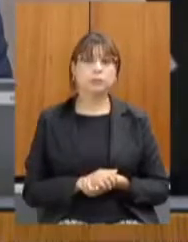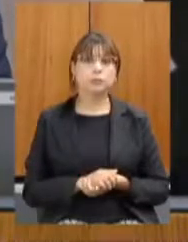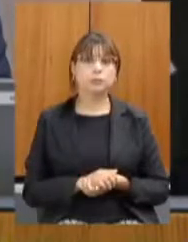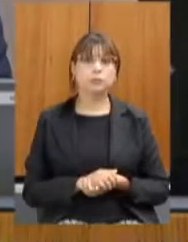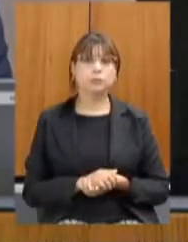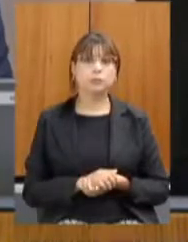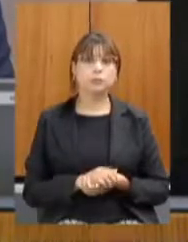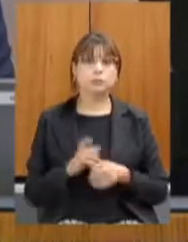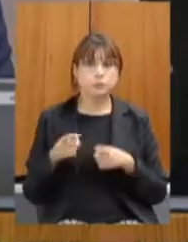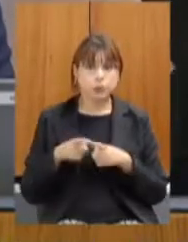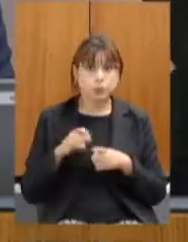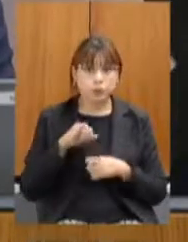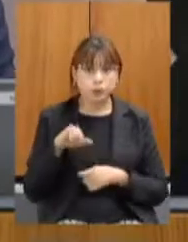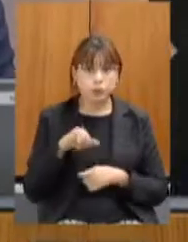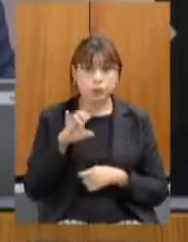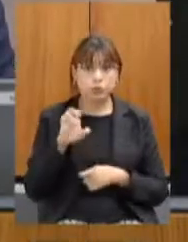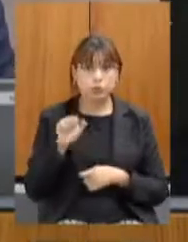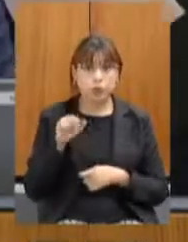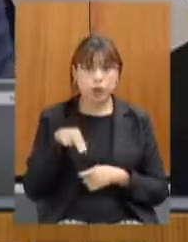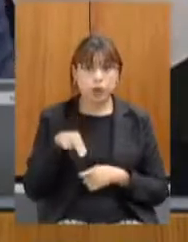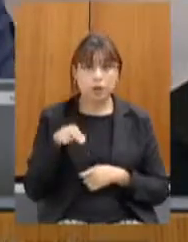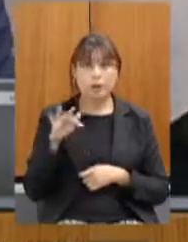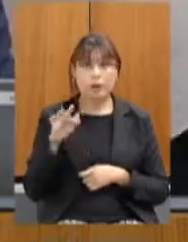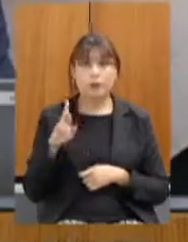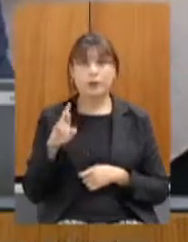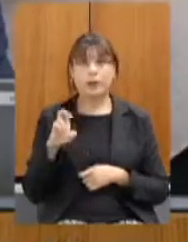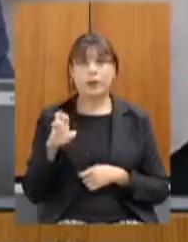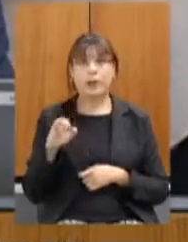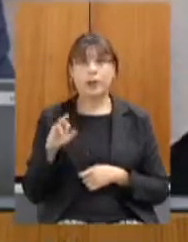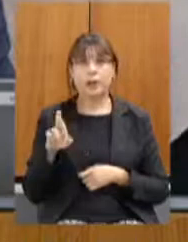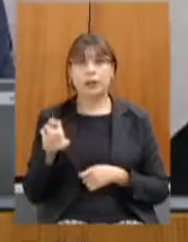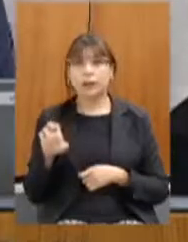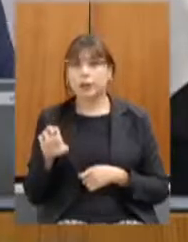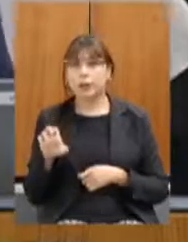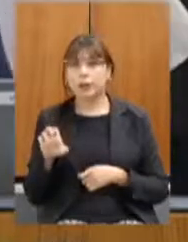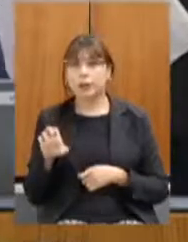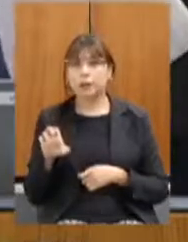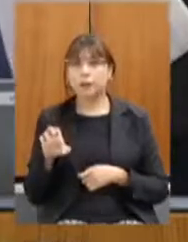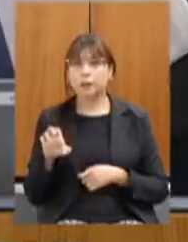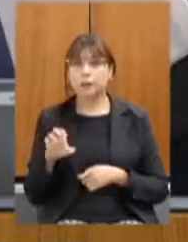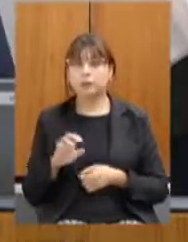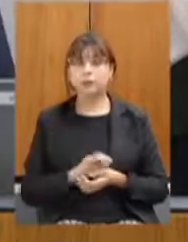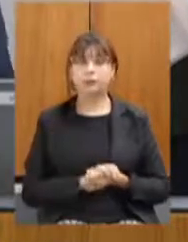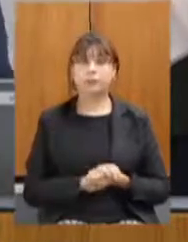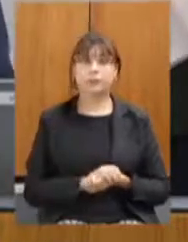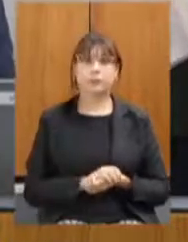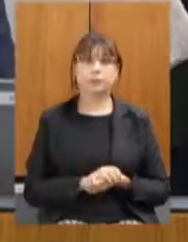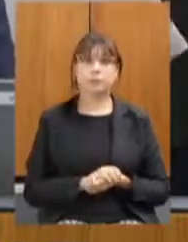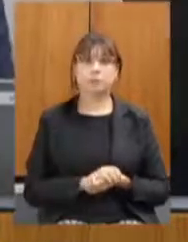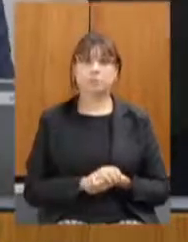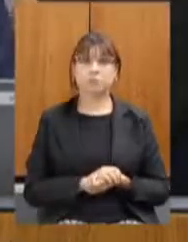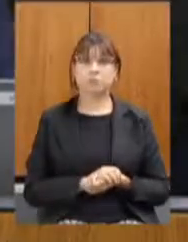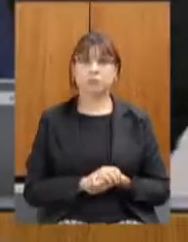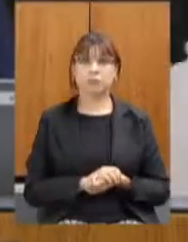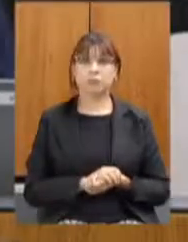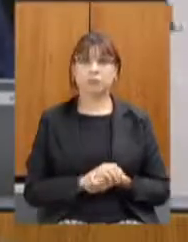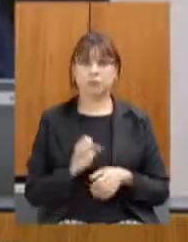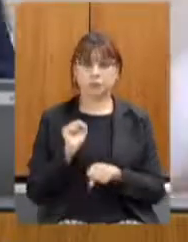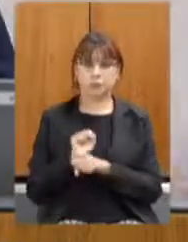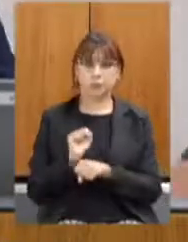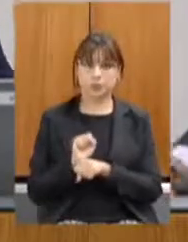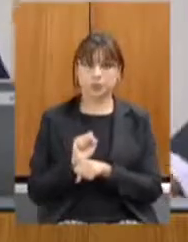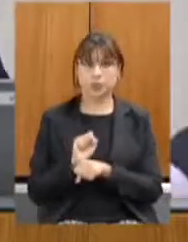o Dr Jean Freire e eu tava com vontade de comer tomar decisões bom então vamos lá vamos